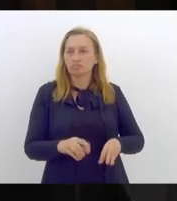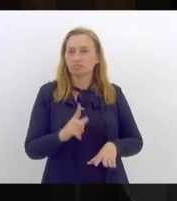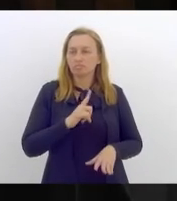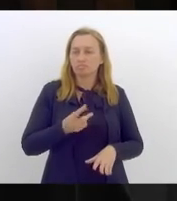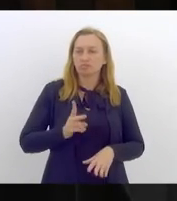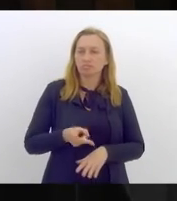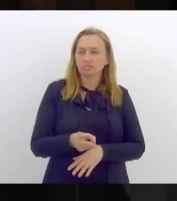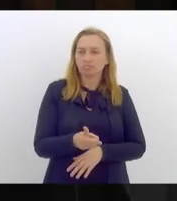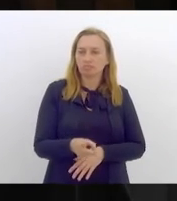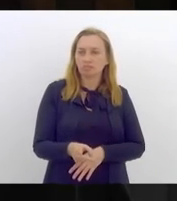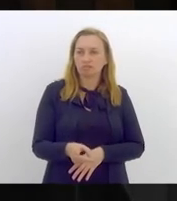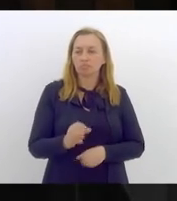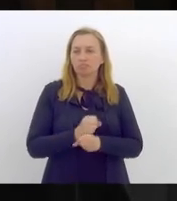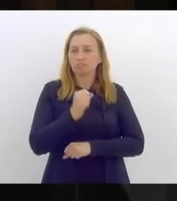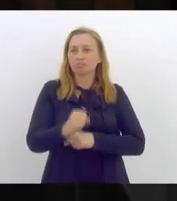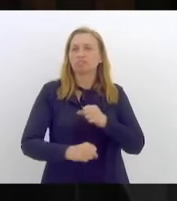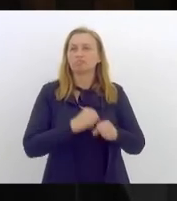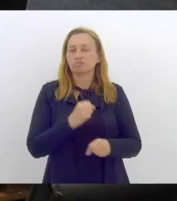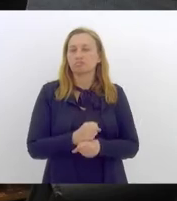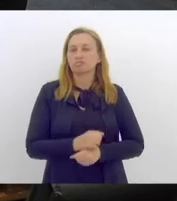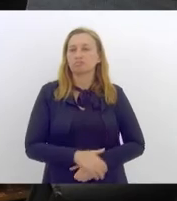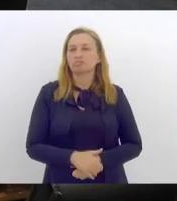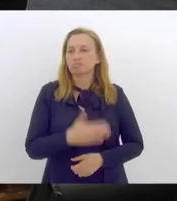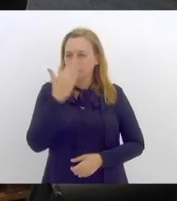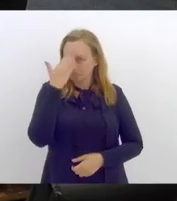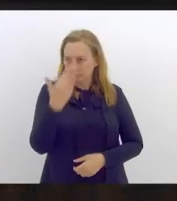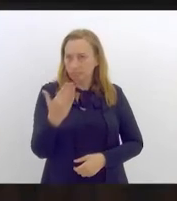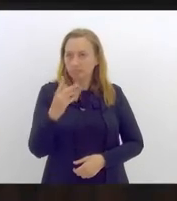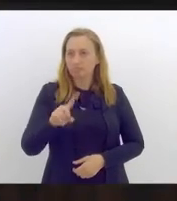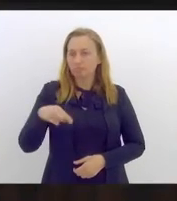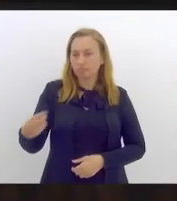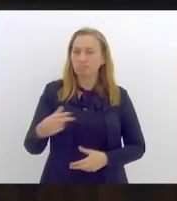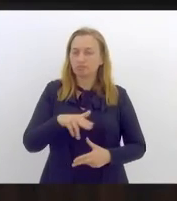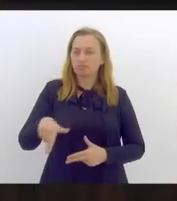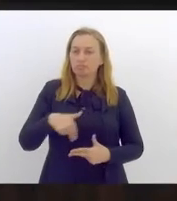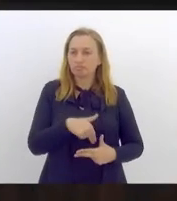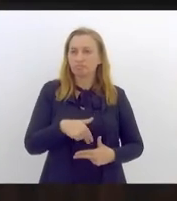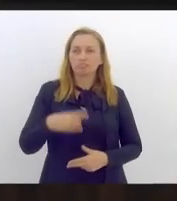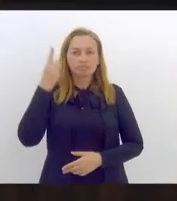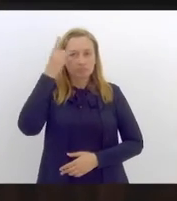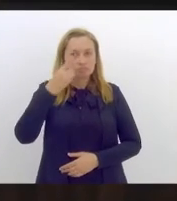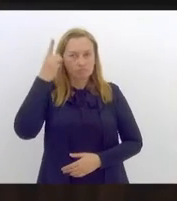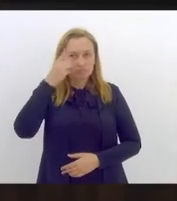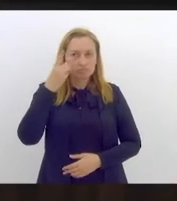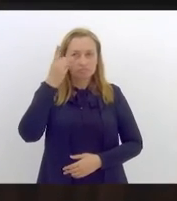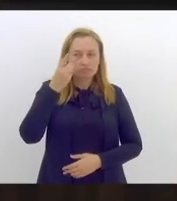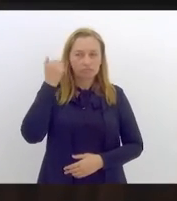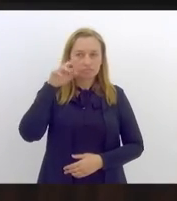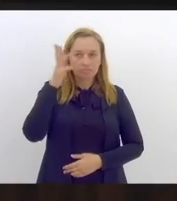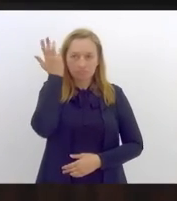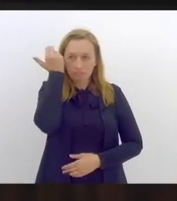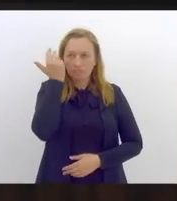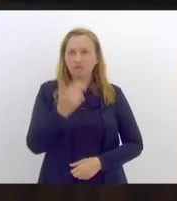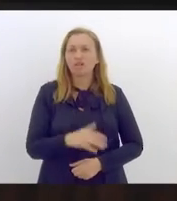continuar dando só no ano que vem. Obrigada. Próximo orador inscrito é o nobre deputado Eliomar Coelho.